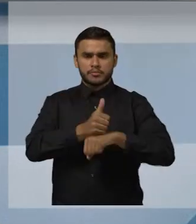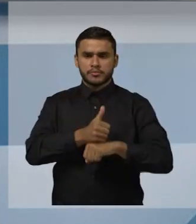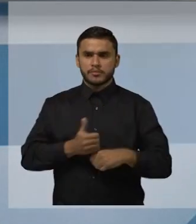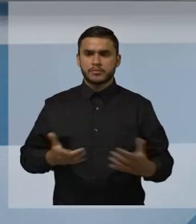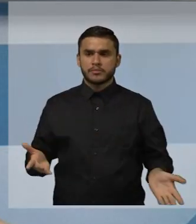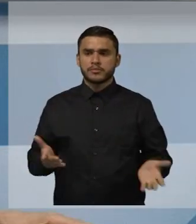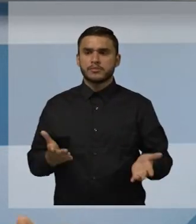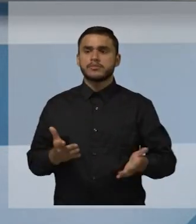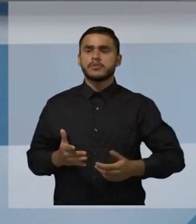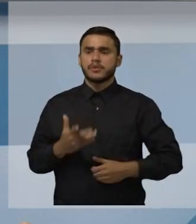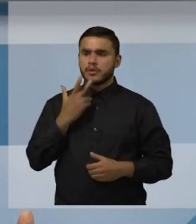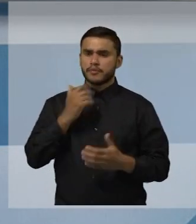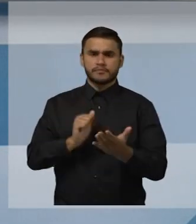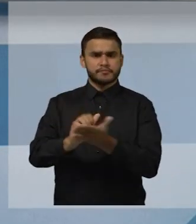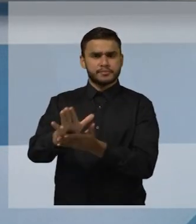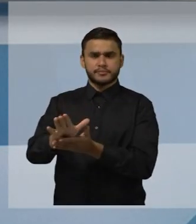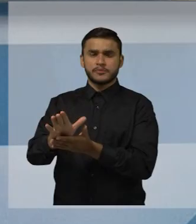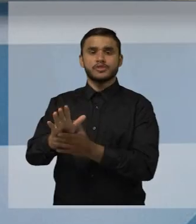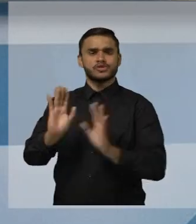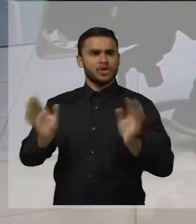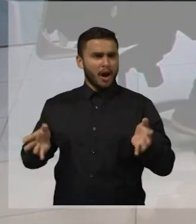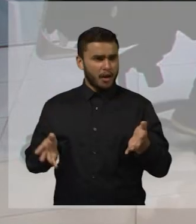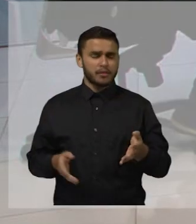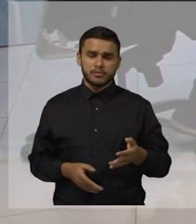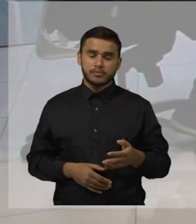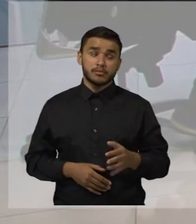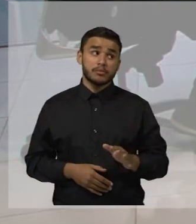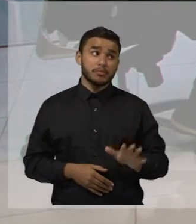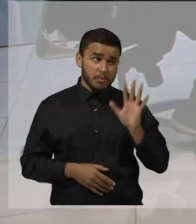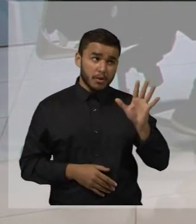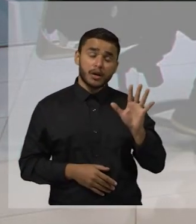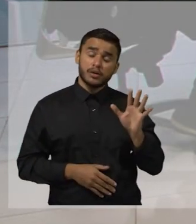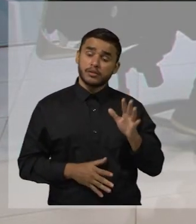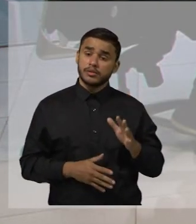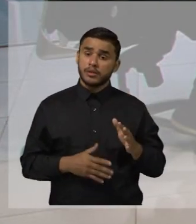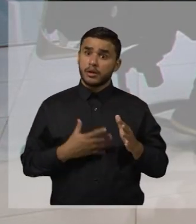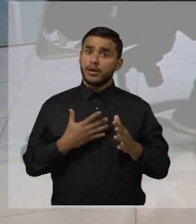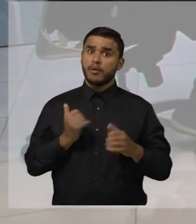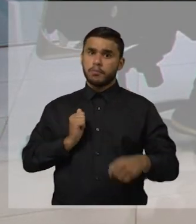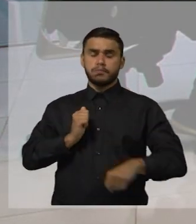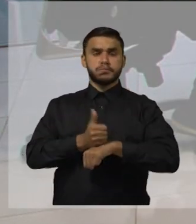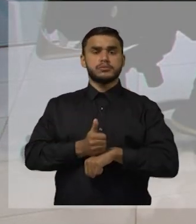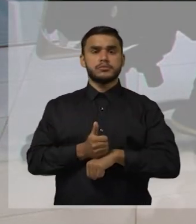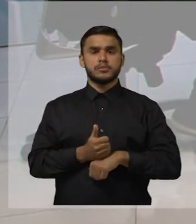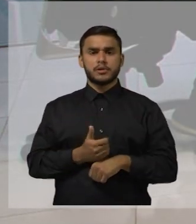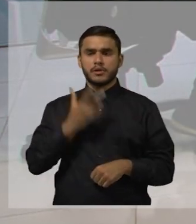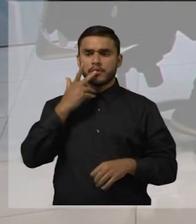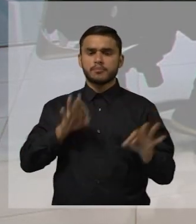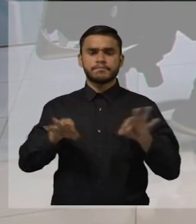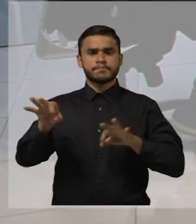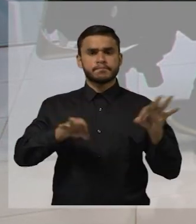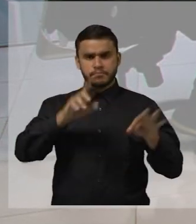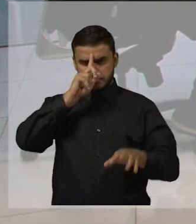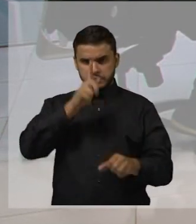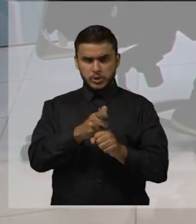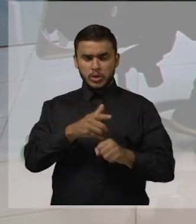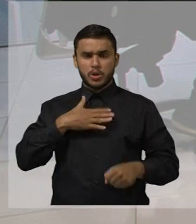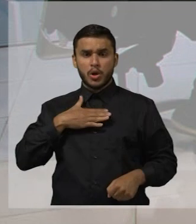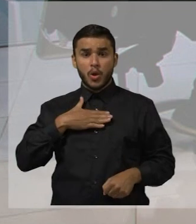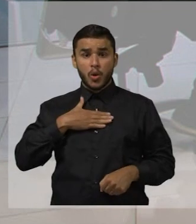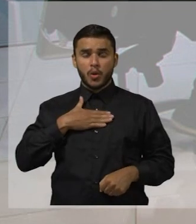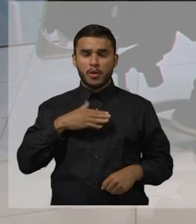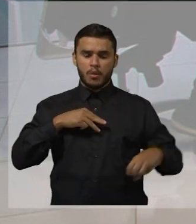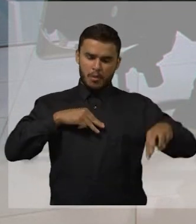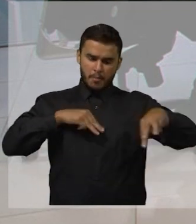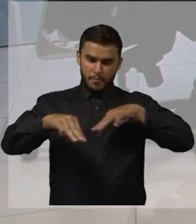que já está fora. Pois é, está fora, mas isso faz escola. Você, quando atua na gestão como governante